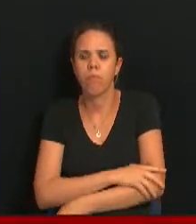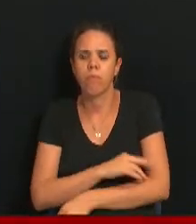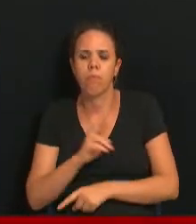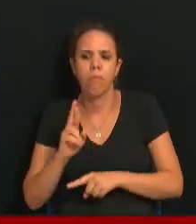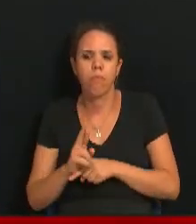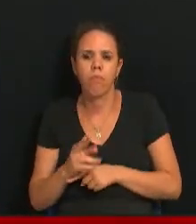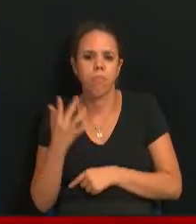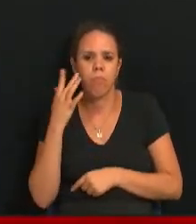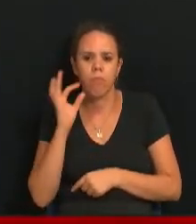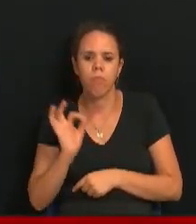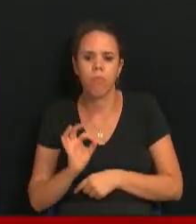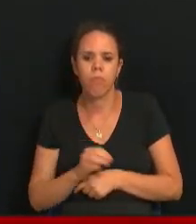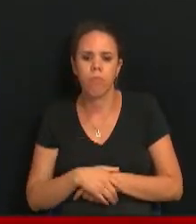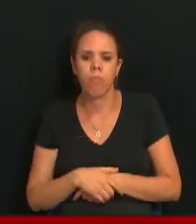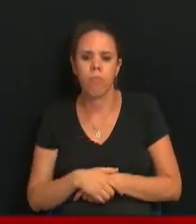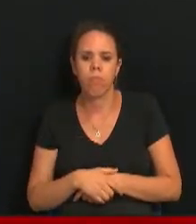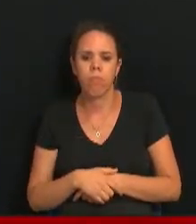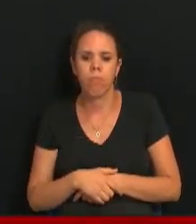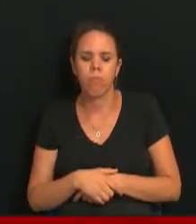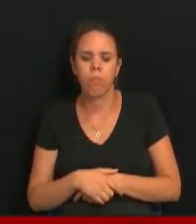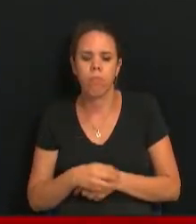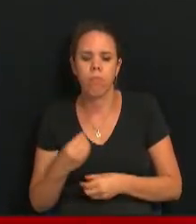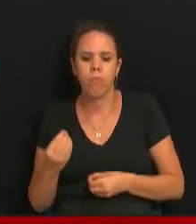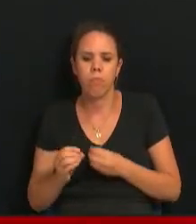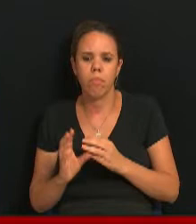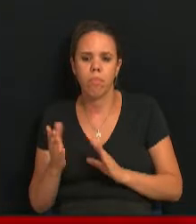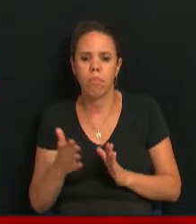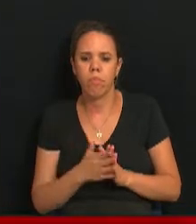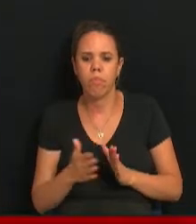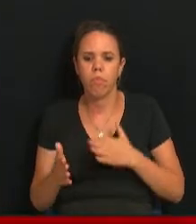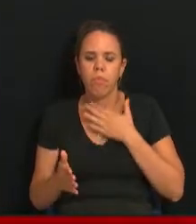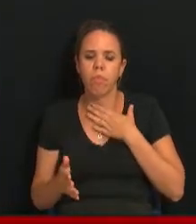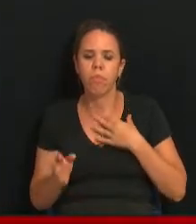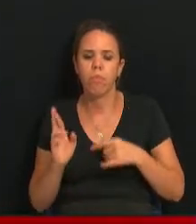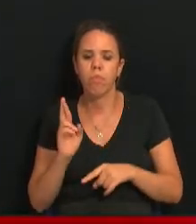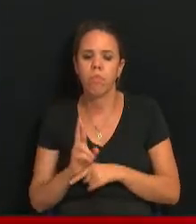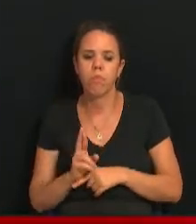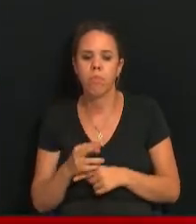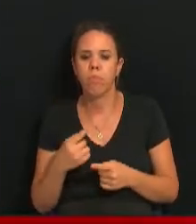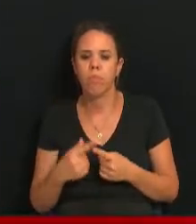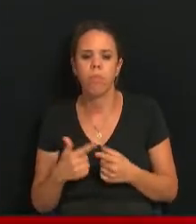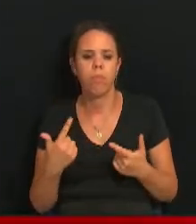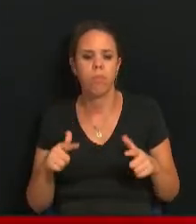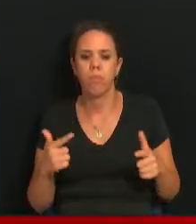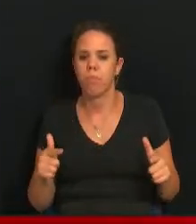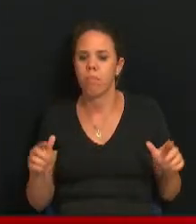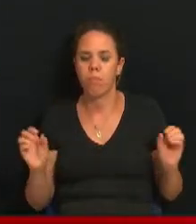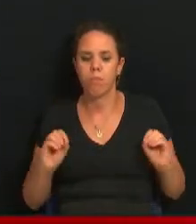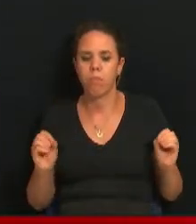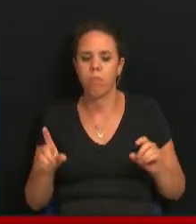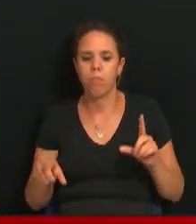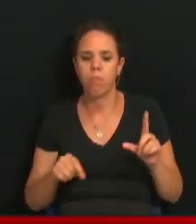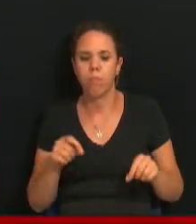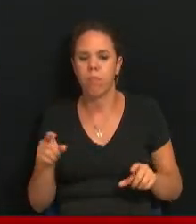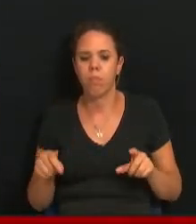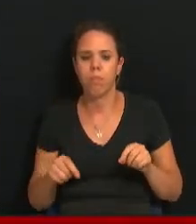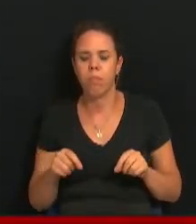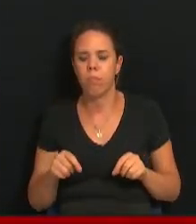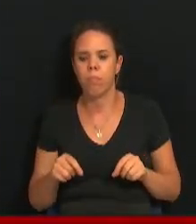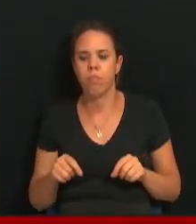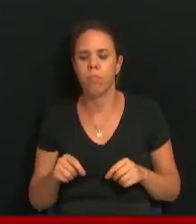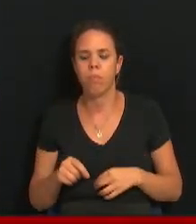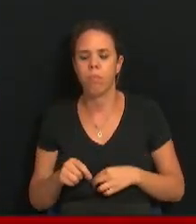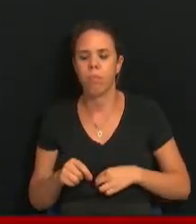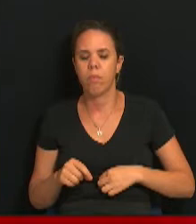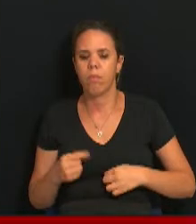não sabe, de fato, como correu a escolha desse representante, porque não houve uma escolha ampla entre os pares,